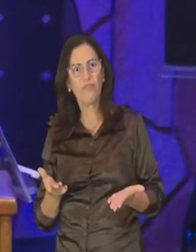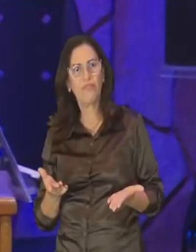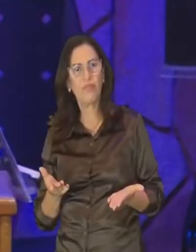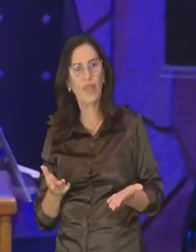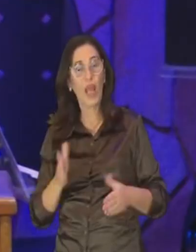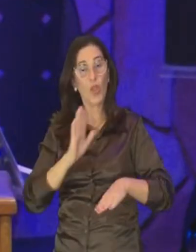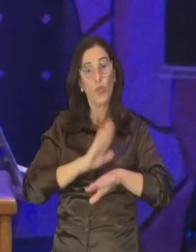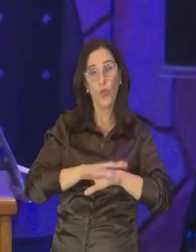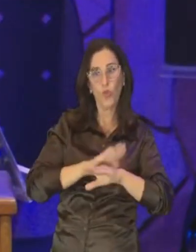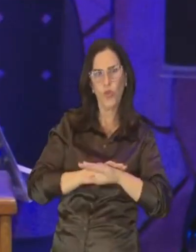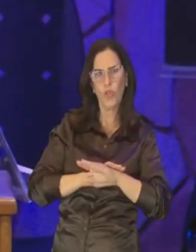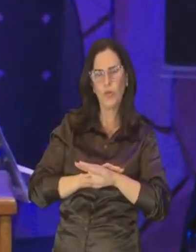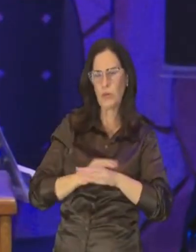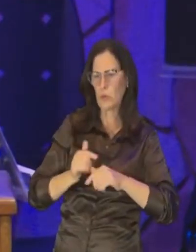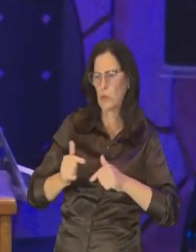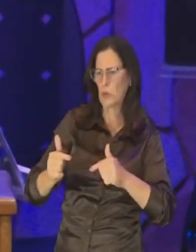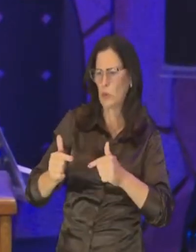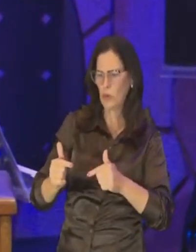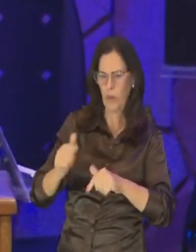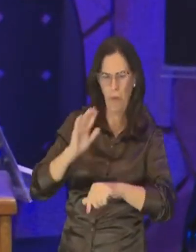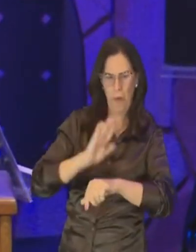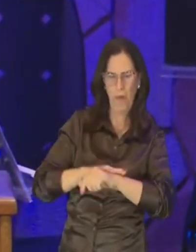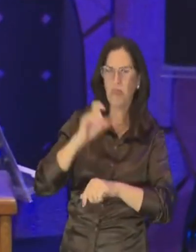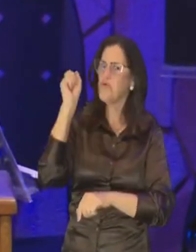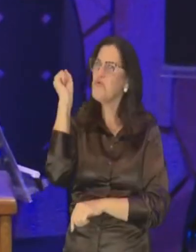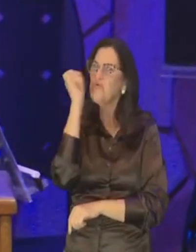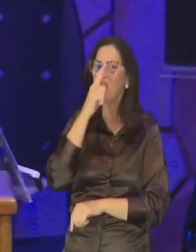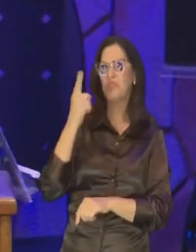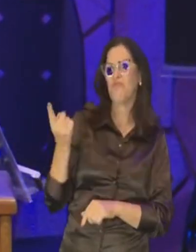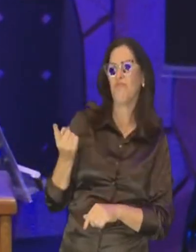Quando nós somos confrontados com dificuldades,